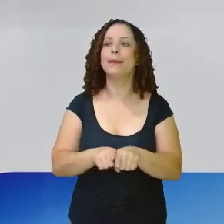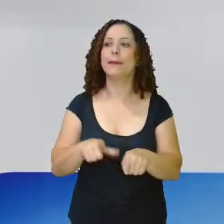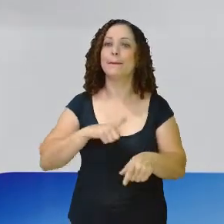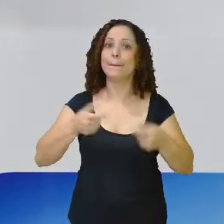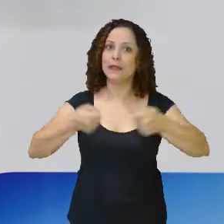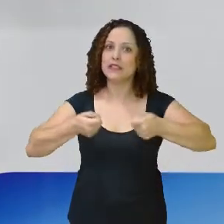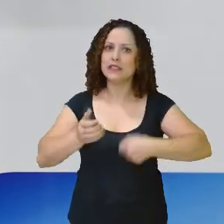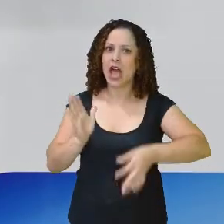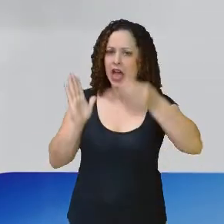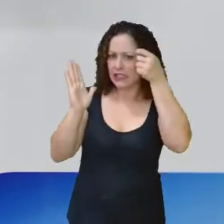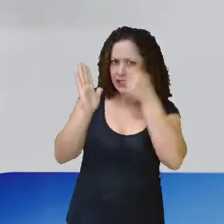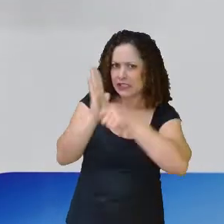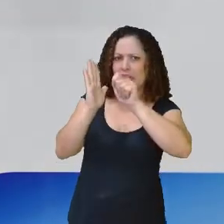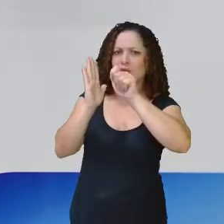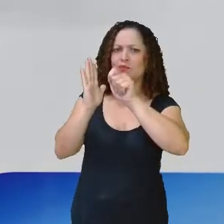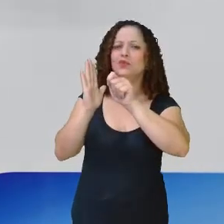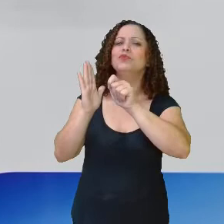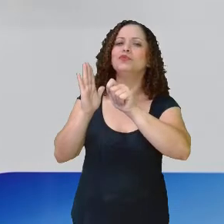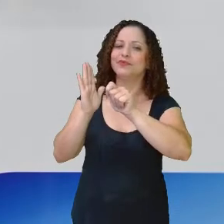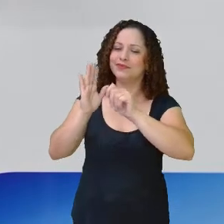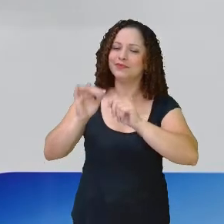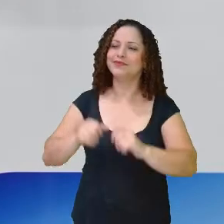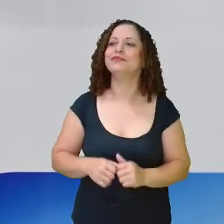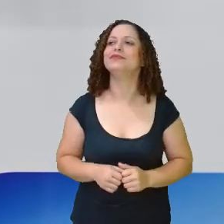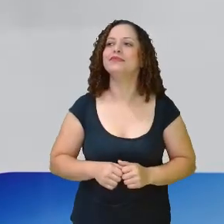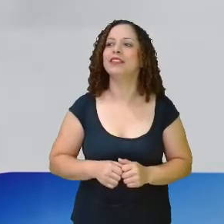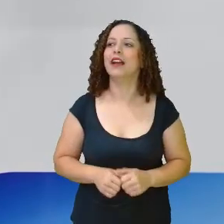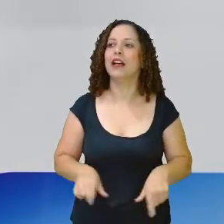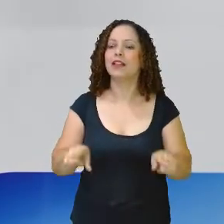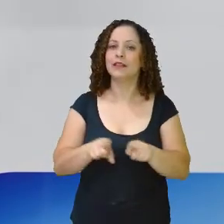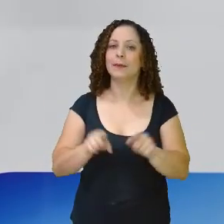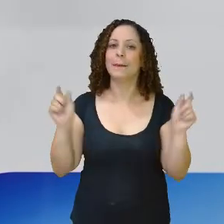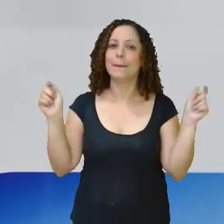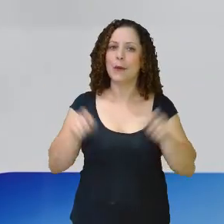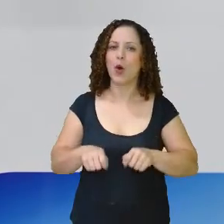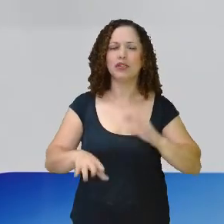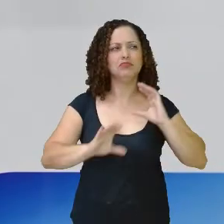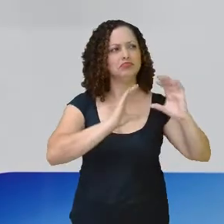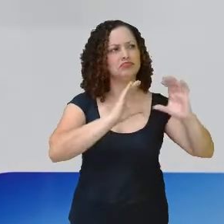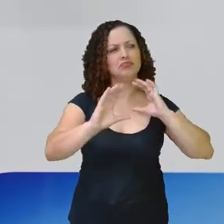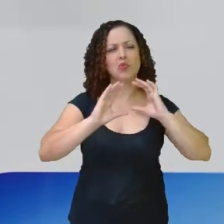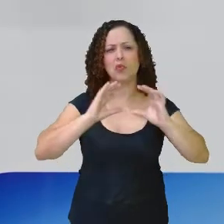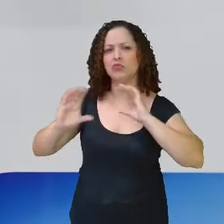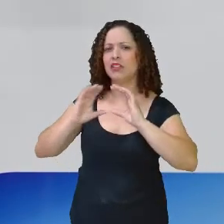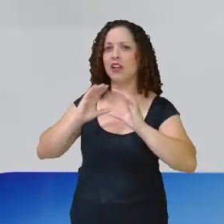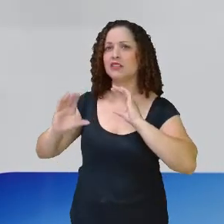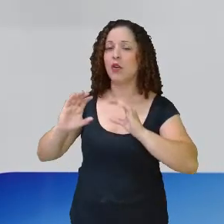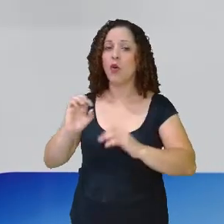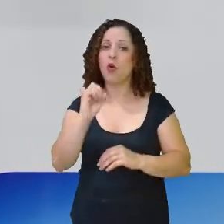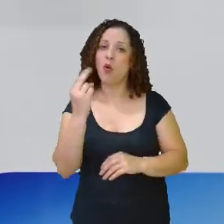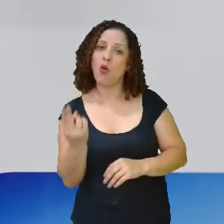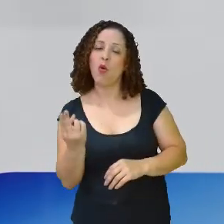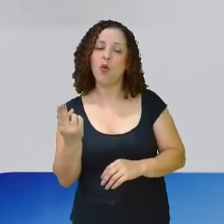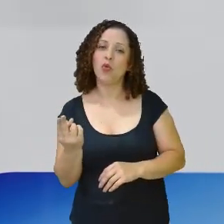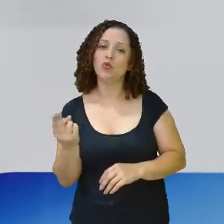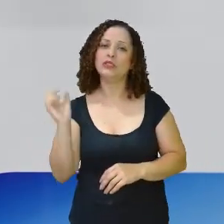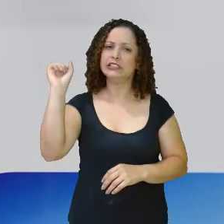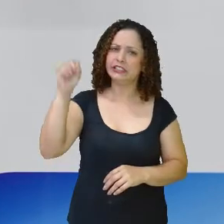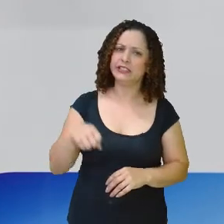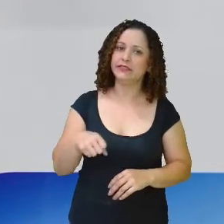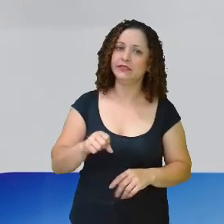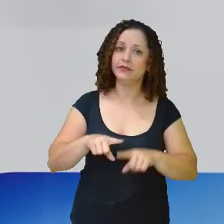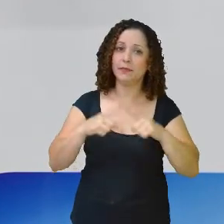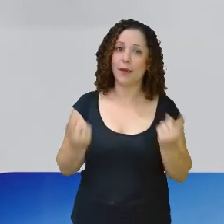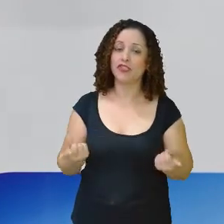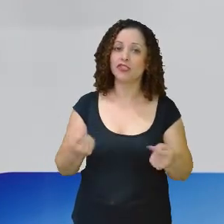assinatura, tá? Não pode esquecer da sua assinatura, não. Pode ser veiculado no meio de comunicação? Não ou sim, mas se você não tiver, fala lá